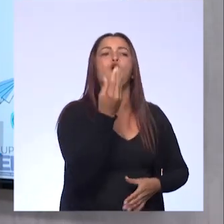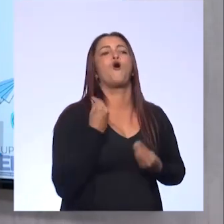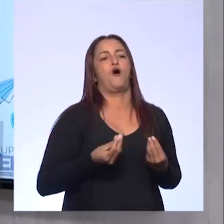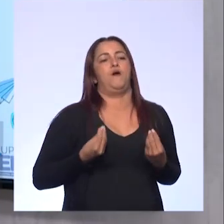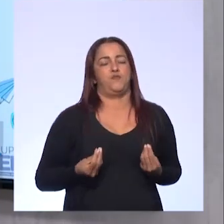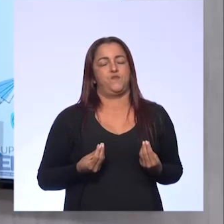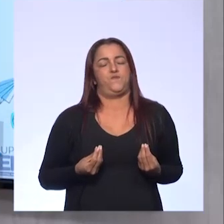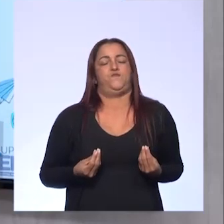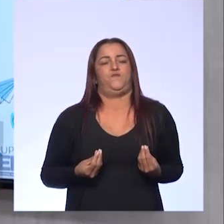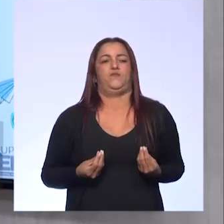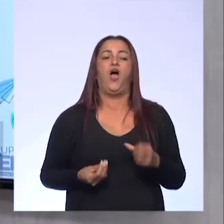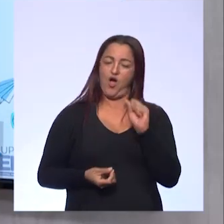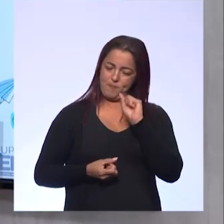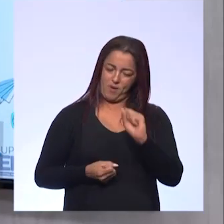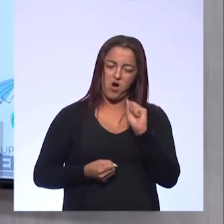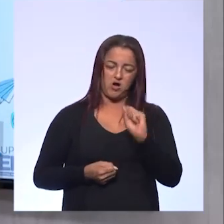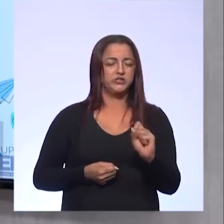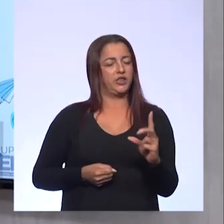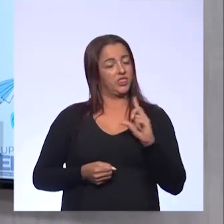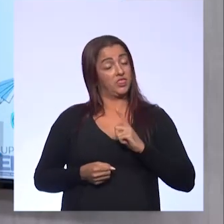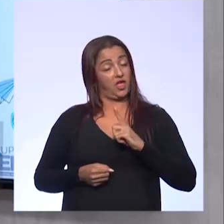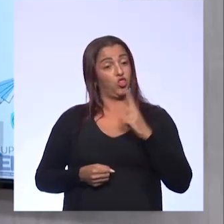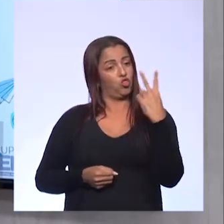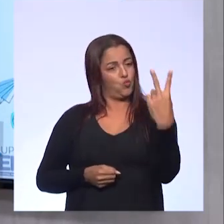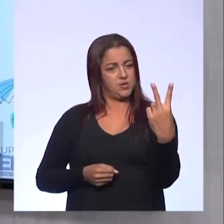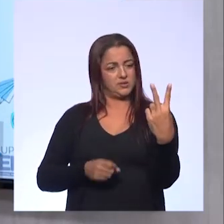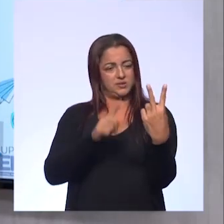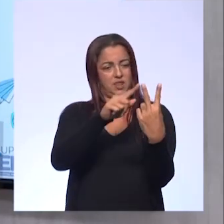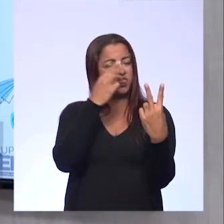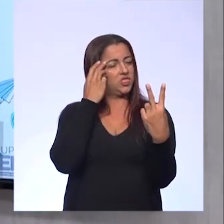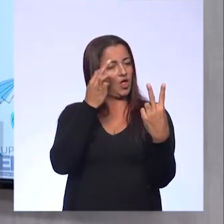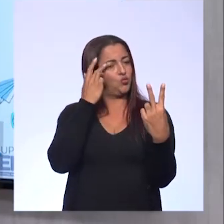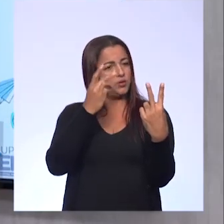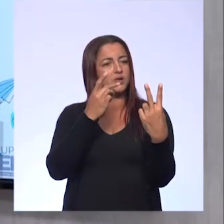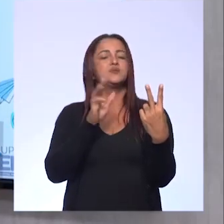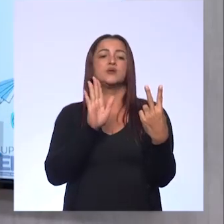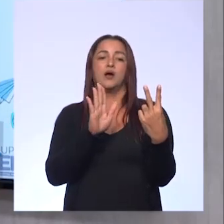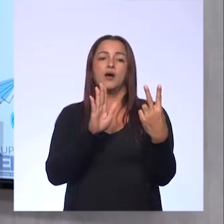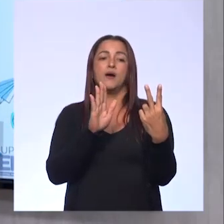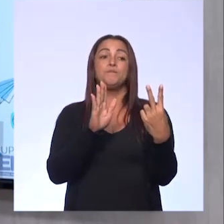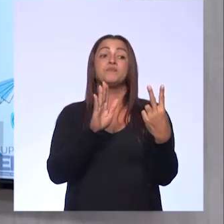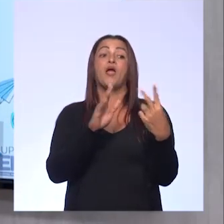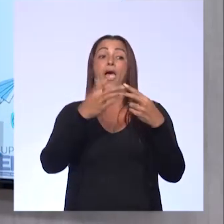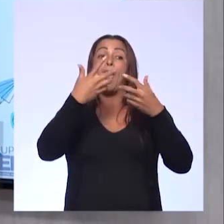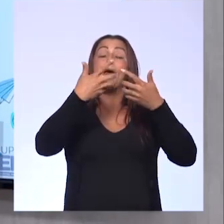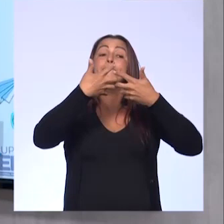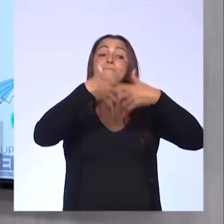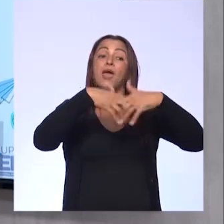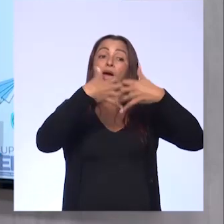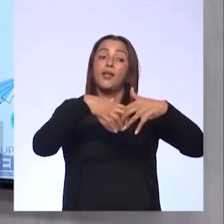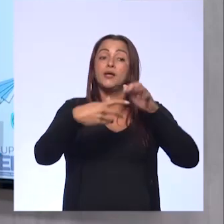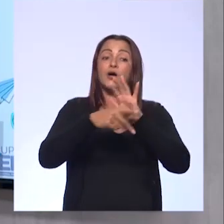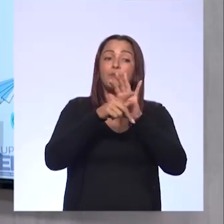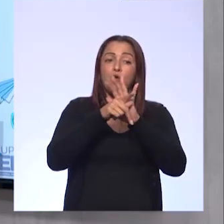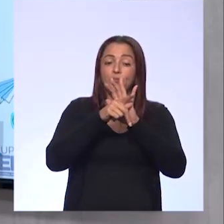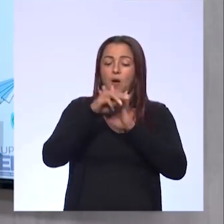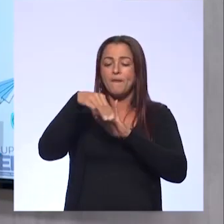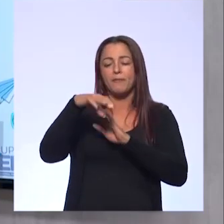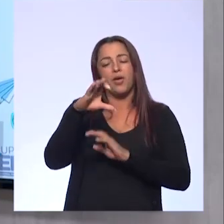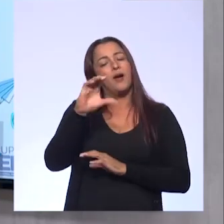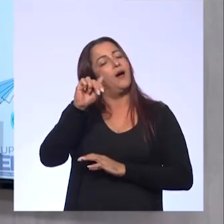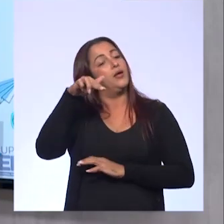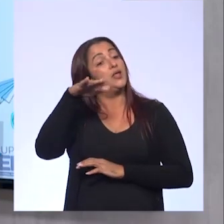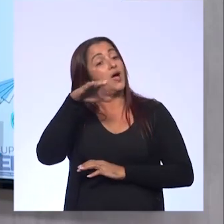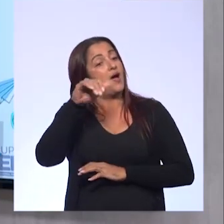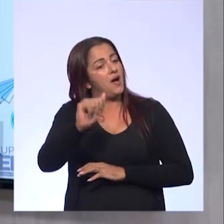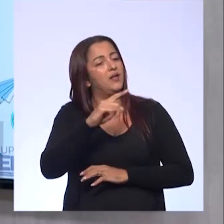tá bom ondas podem ter duas naturezas de origem mecânica fica uma onda mecânica chamaremos